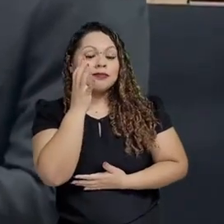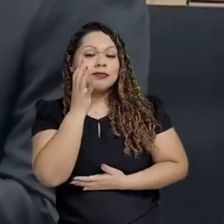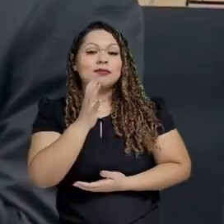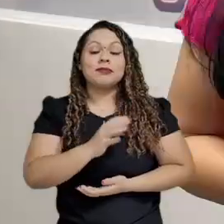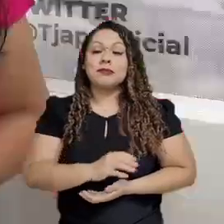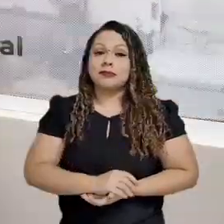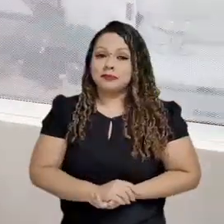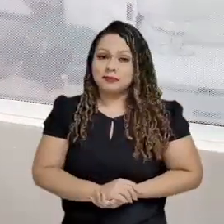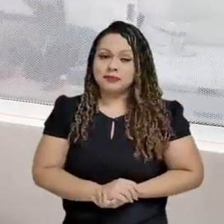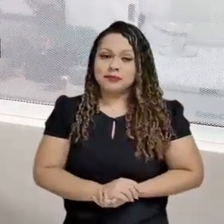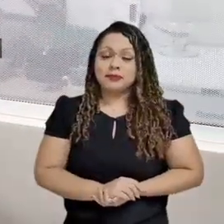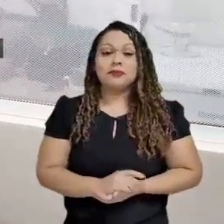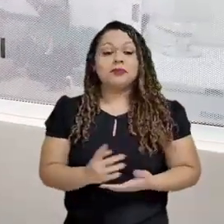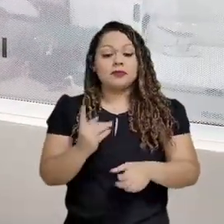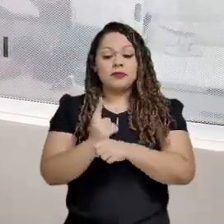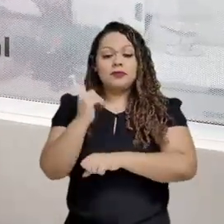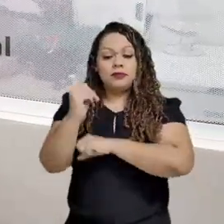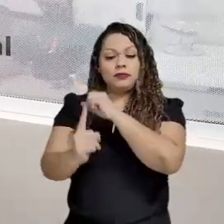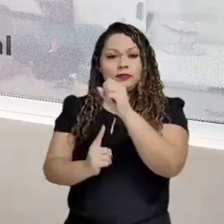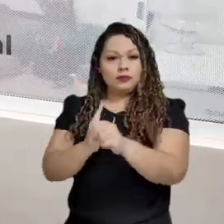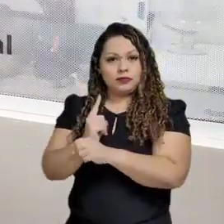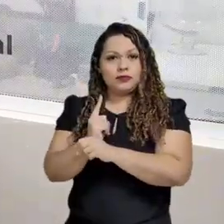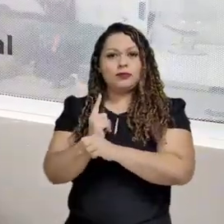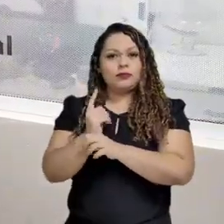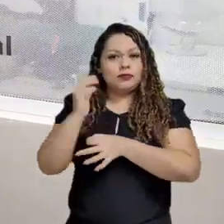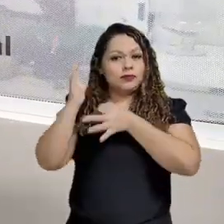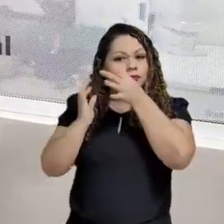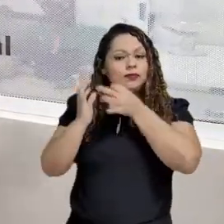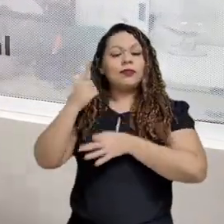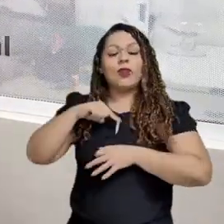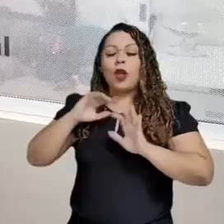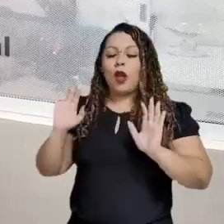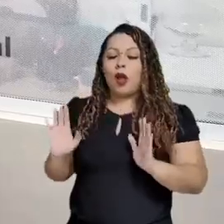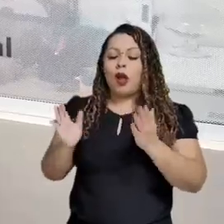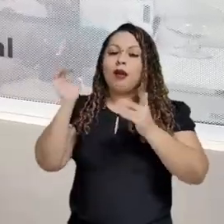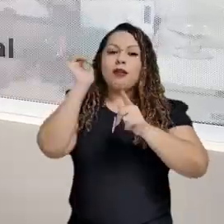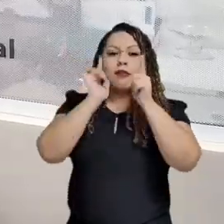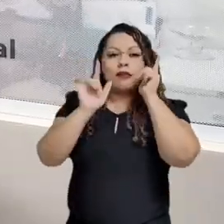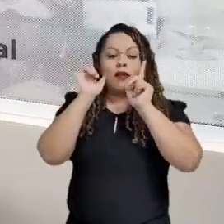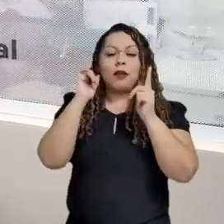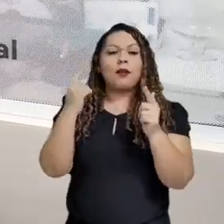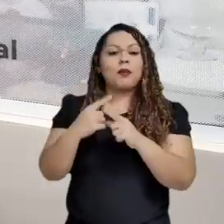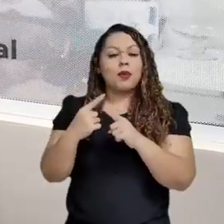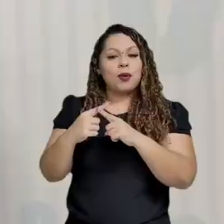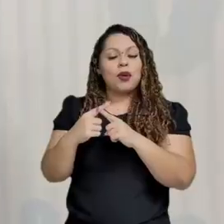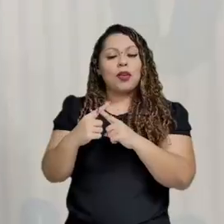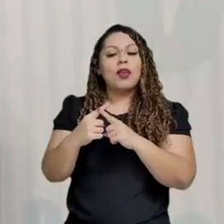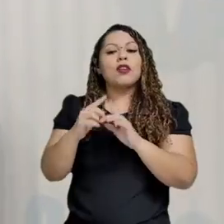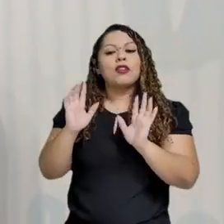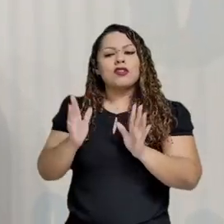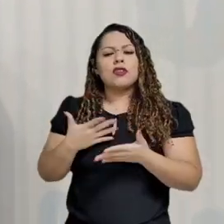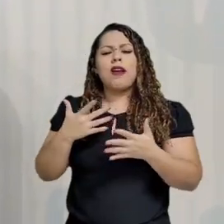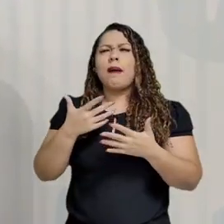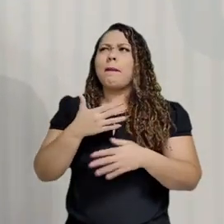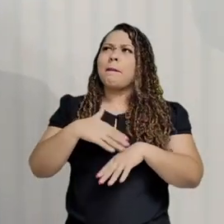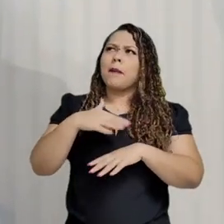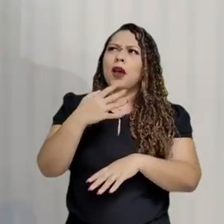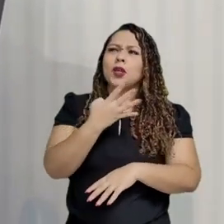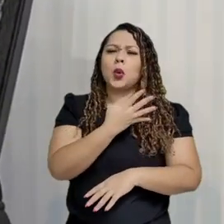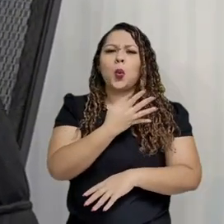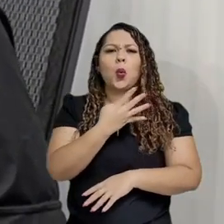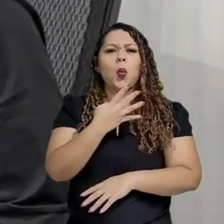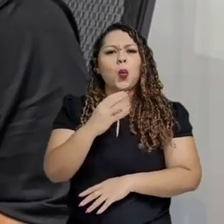web telespectador. E nesse um ano de programa, a gente celebra essa conquista porque por aqui já passaram mais